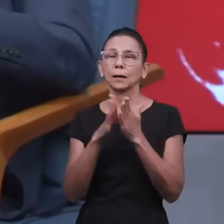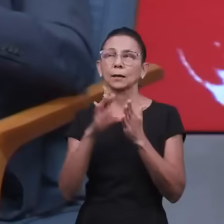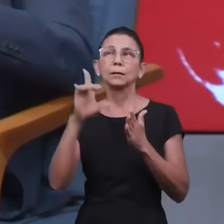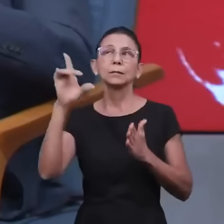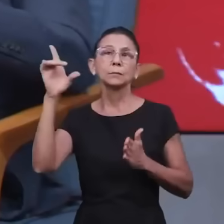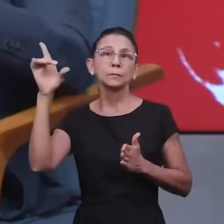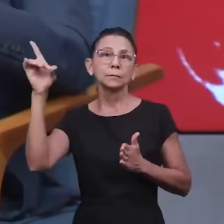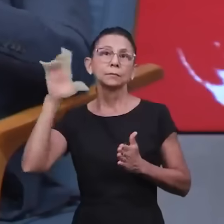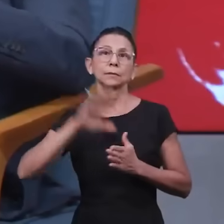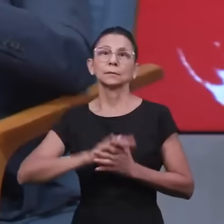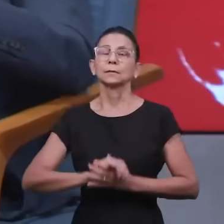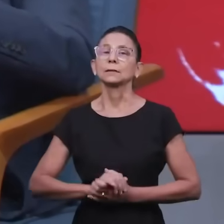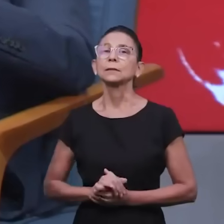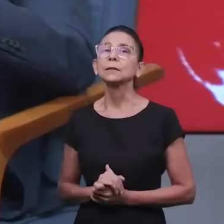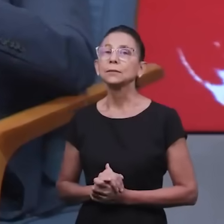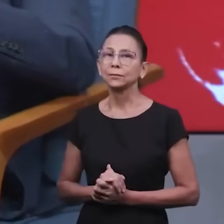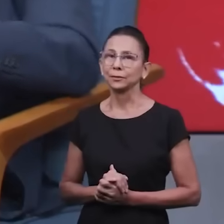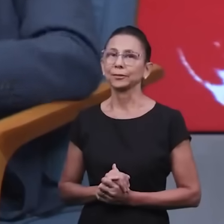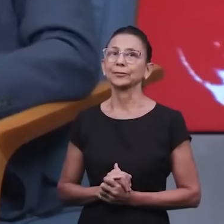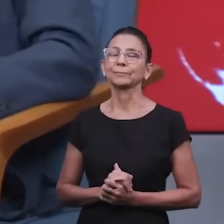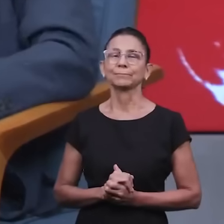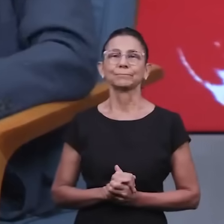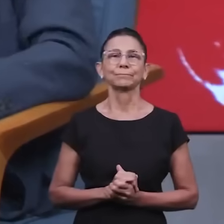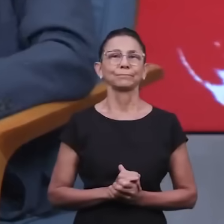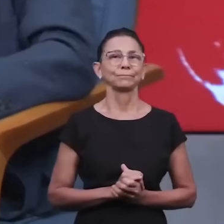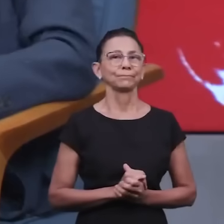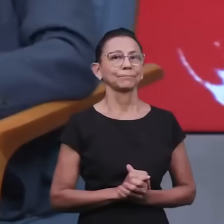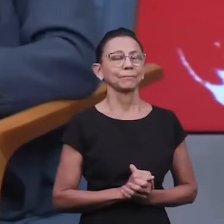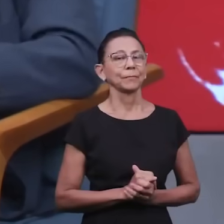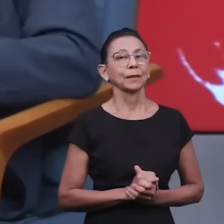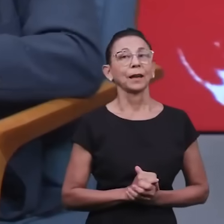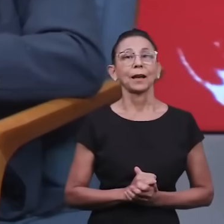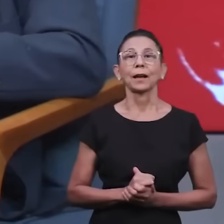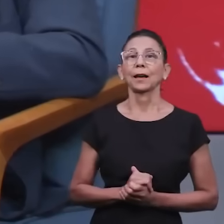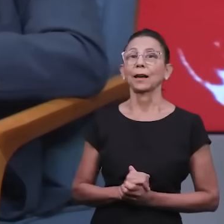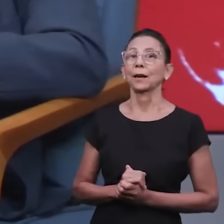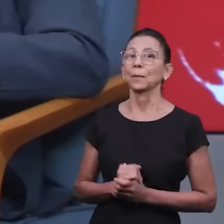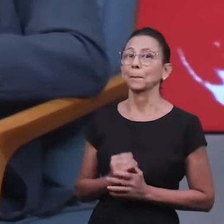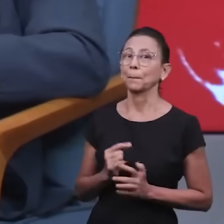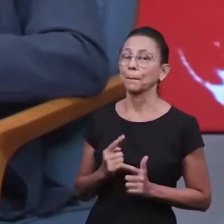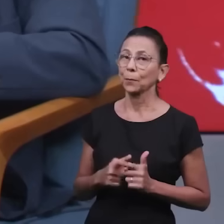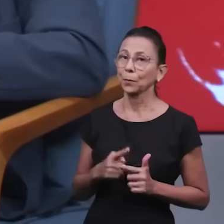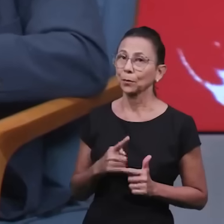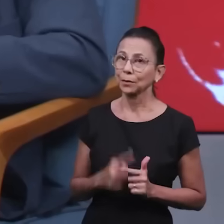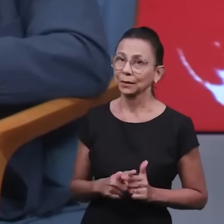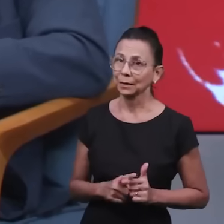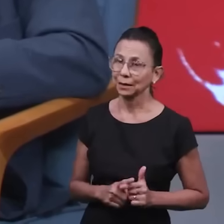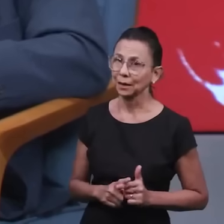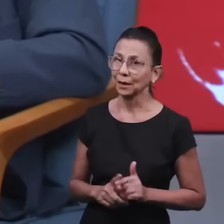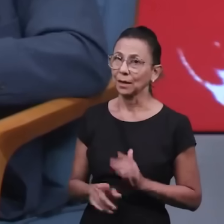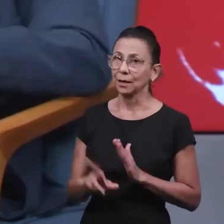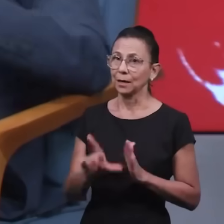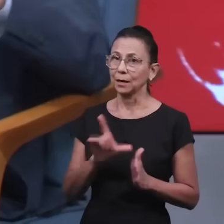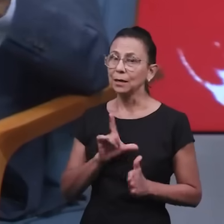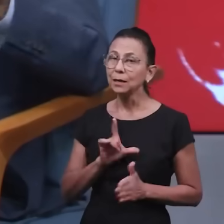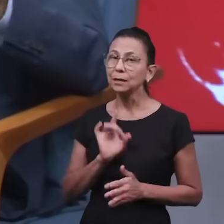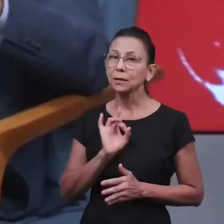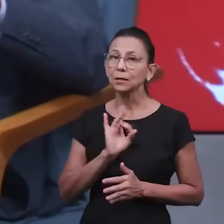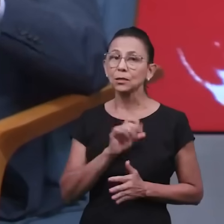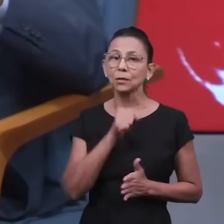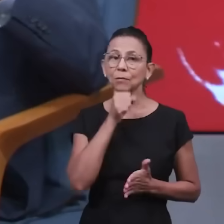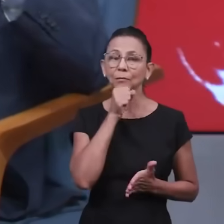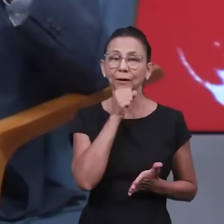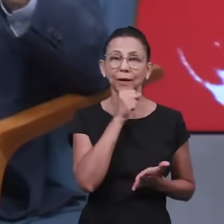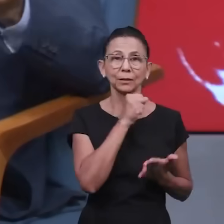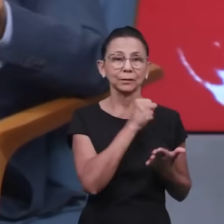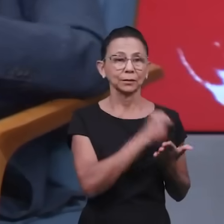Porque essa palavra descrita aí, ela não estava concluída. Porque ela vai se concluir,